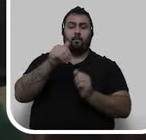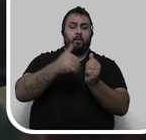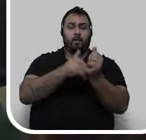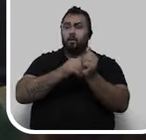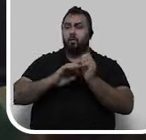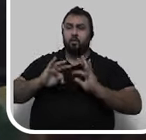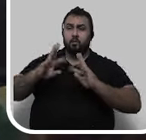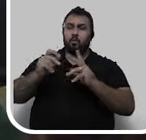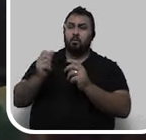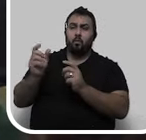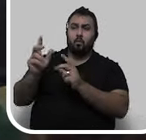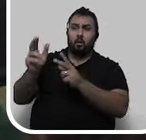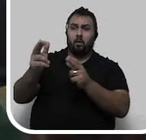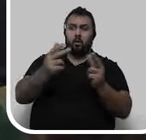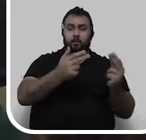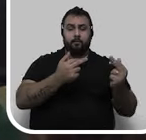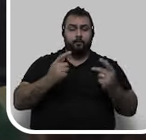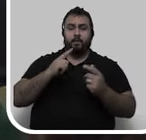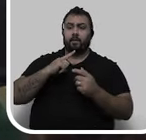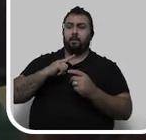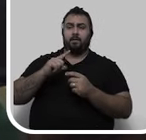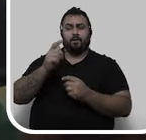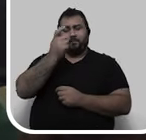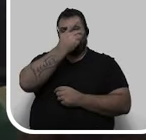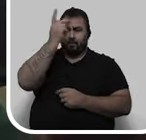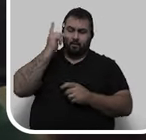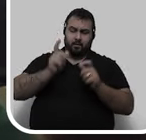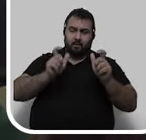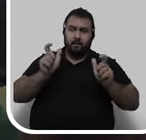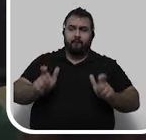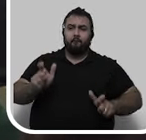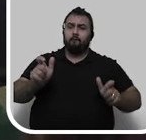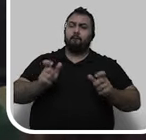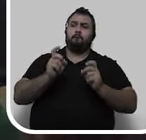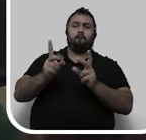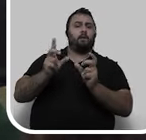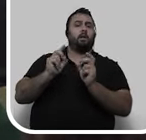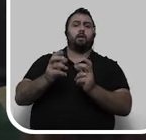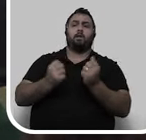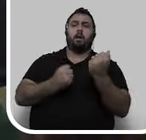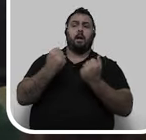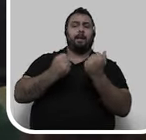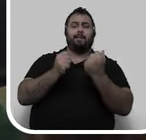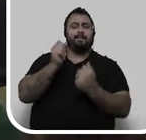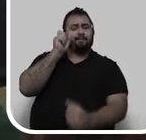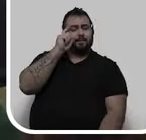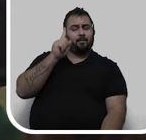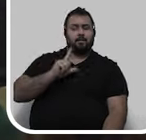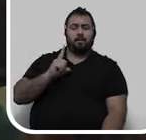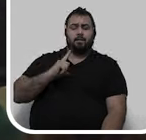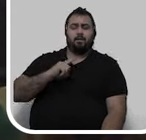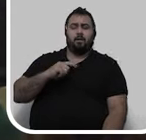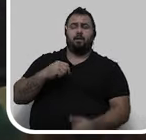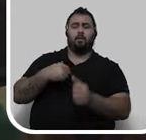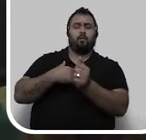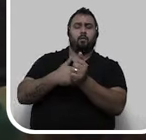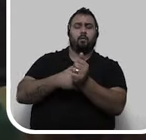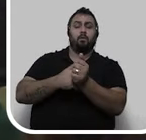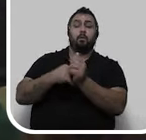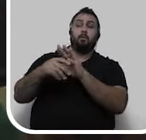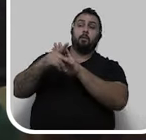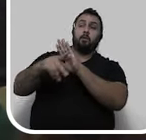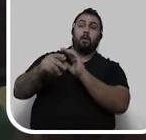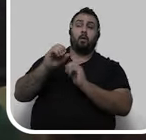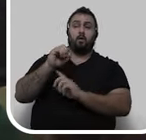ele nem lembrava, tava lá. Tinha gente vendendo carro na OLX no nome dele, ele nem sabia que ele tinha conta na OLX. Eu não sei. Olha só. Então são